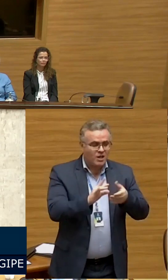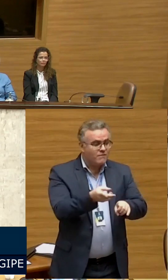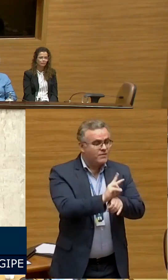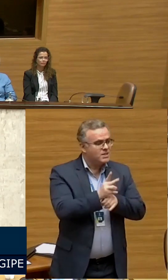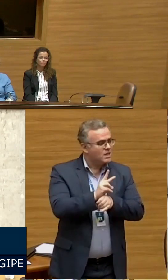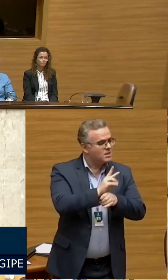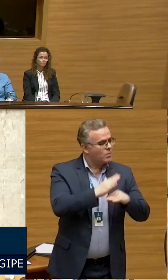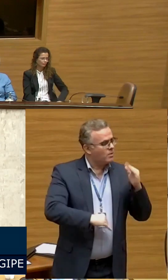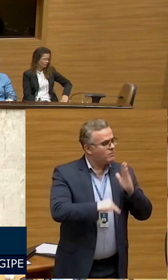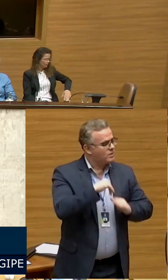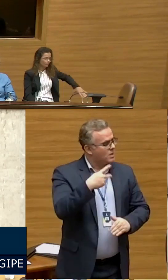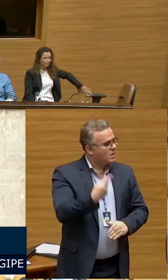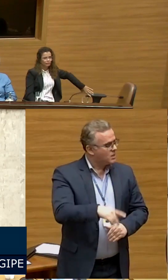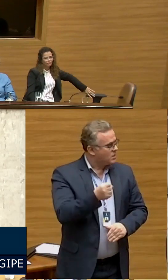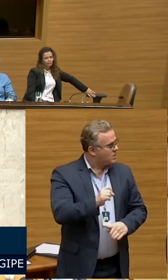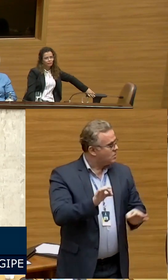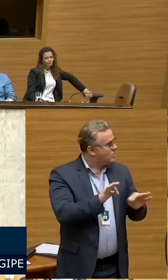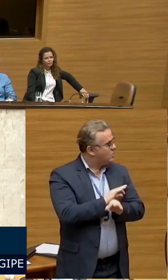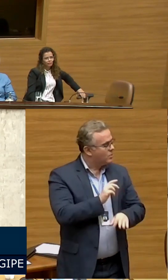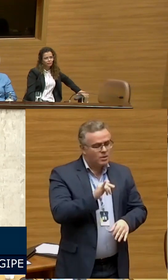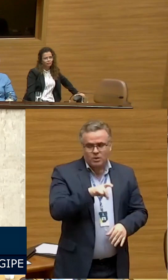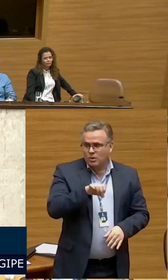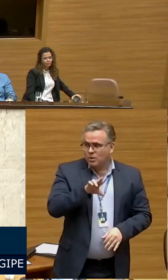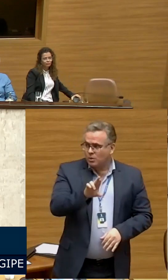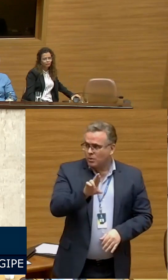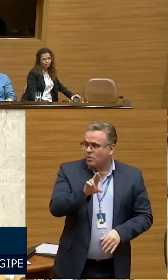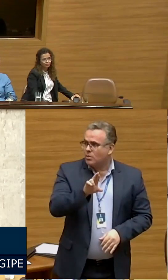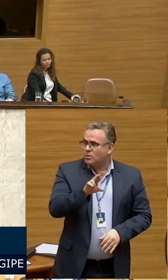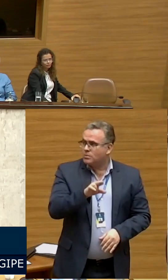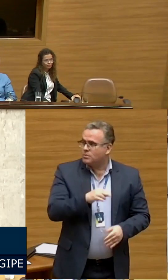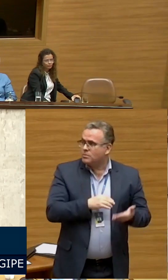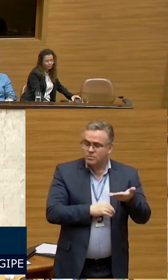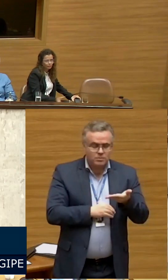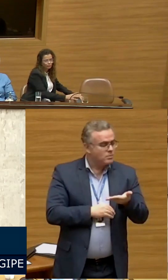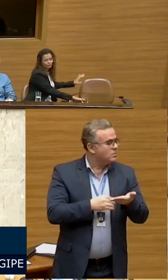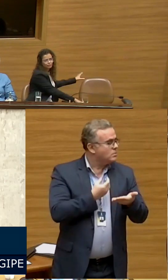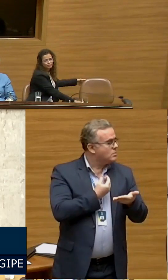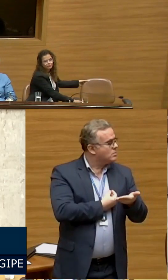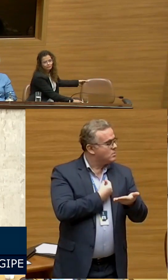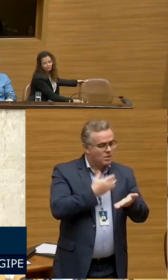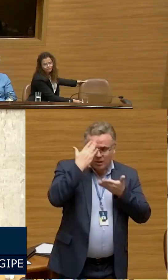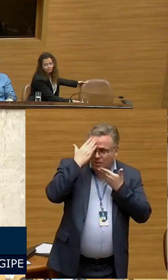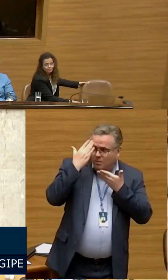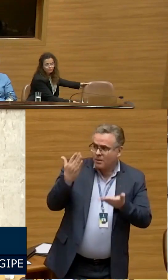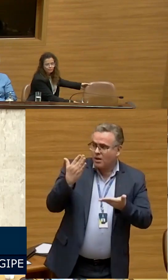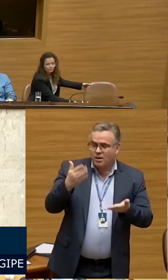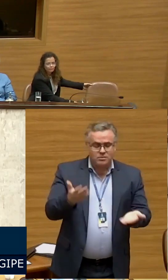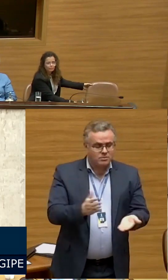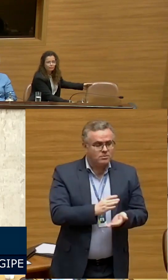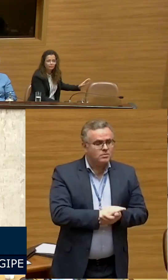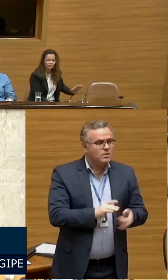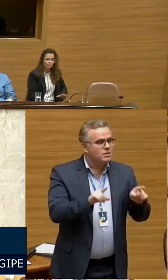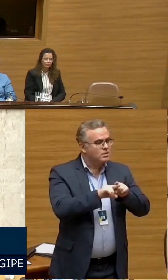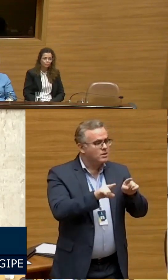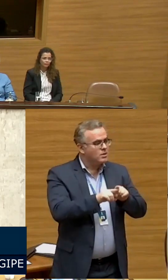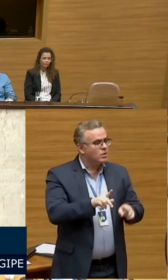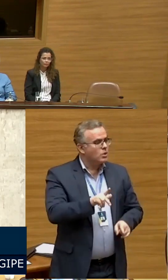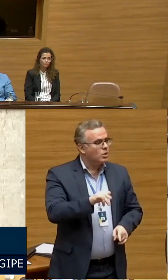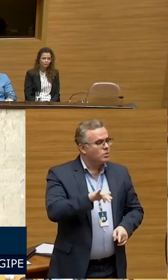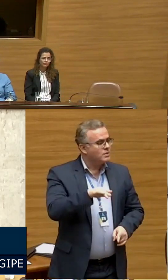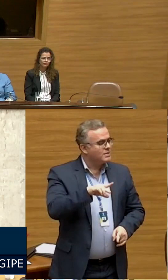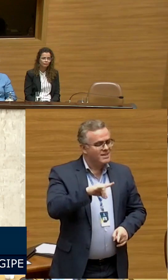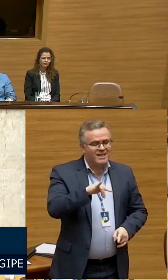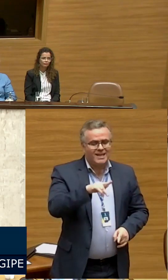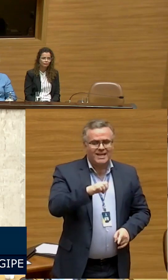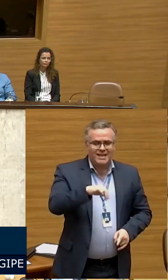Fiscalização Profissional de Sergipe, Igor Fernando Baima, obrigada pela presença, e também da senhora Lucicleide